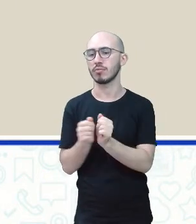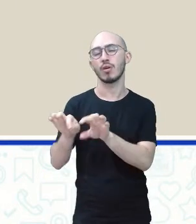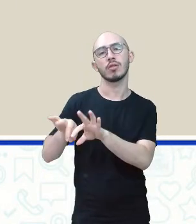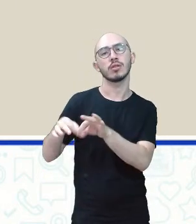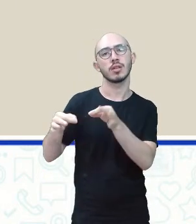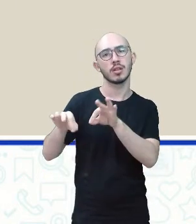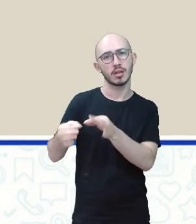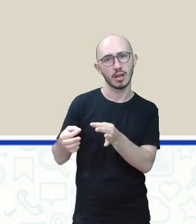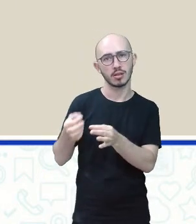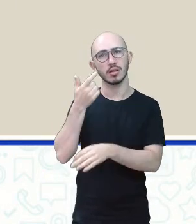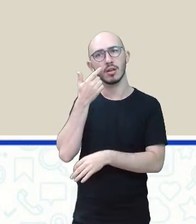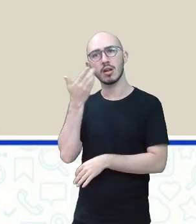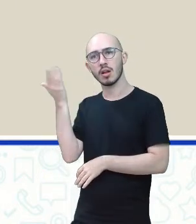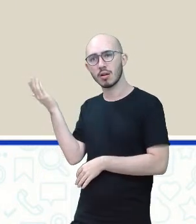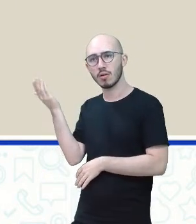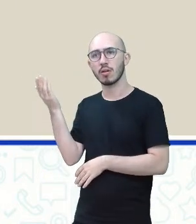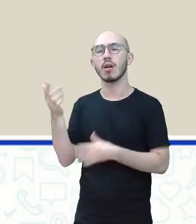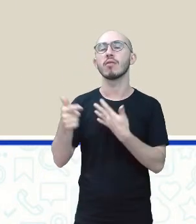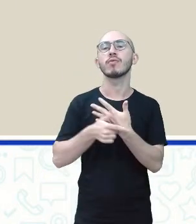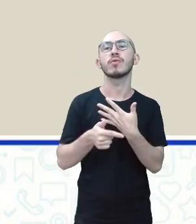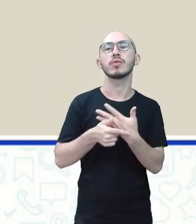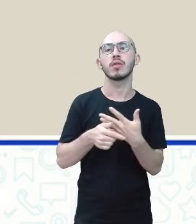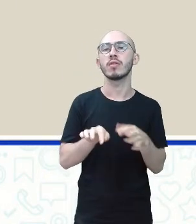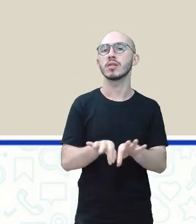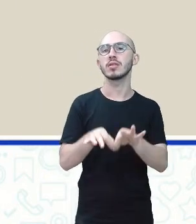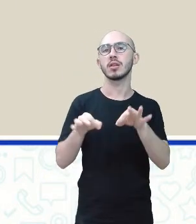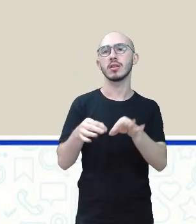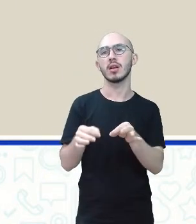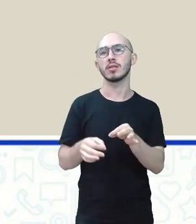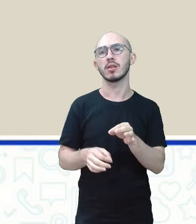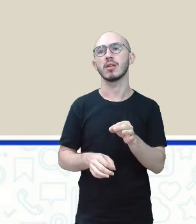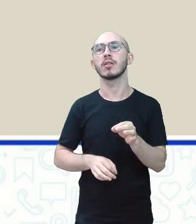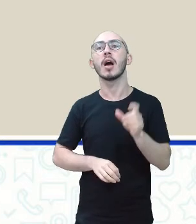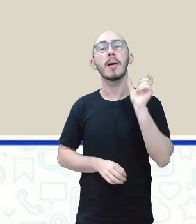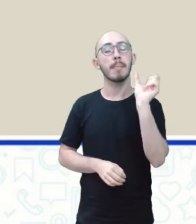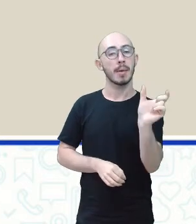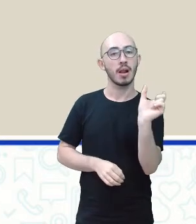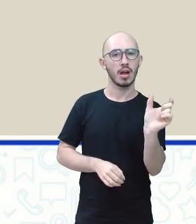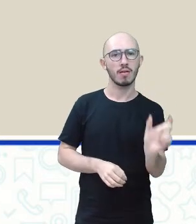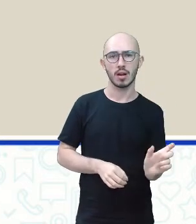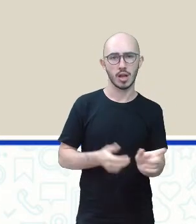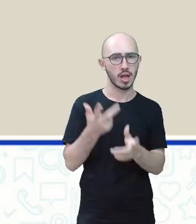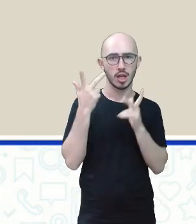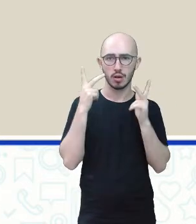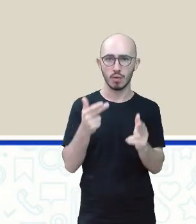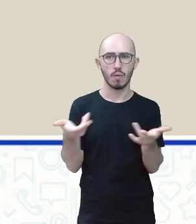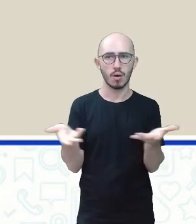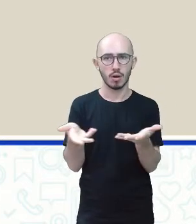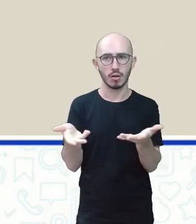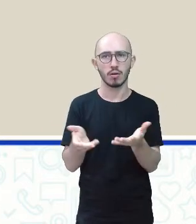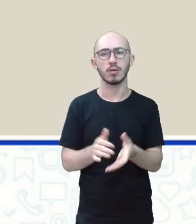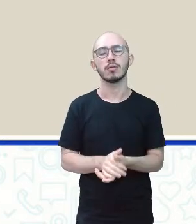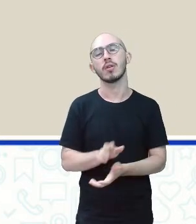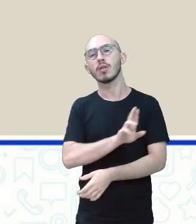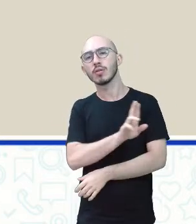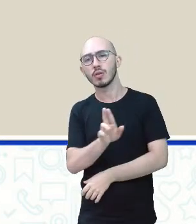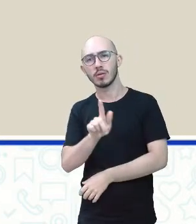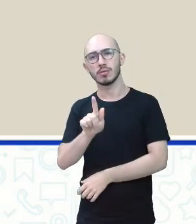a função sintática aí, da mesma palavra, da palavra, não é? Do nome aí, Graciliano